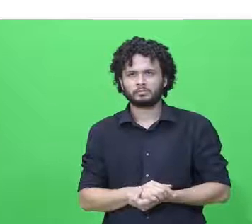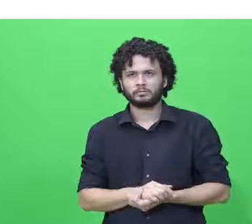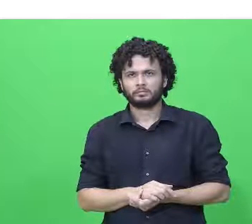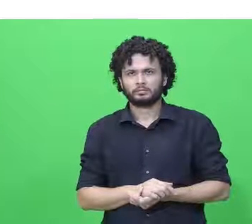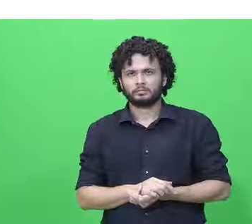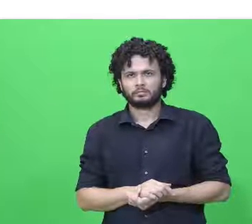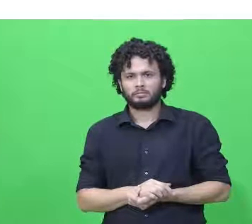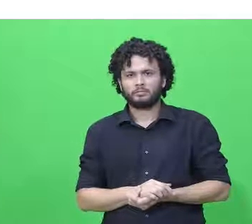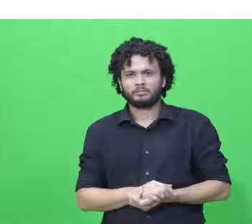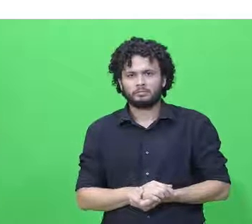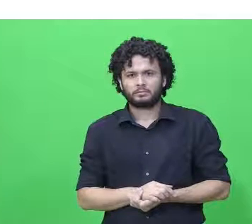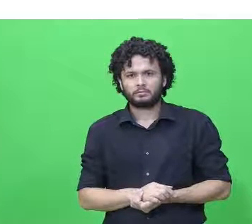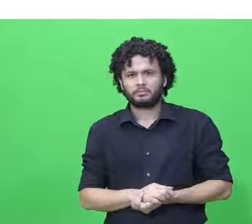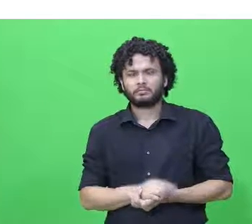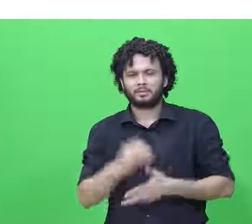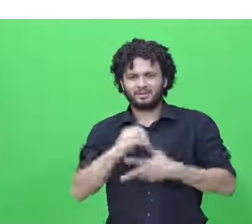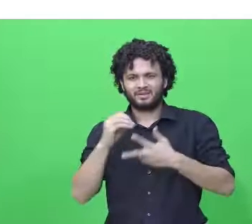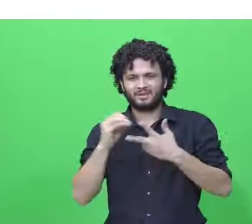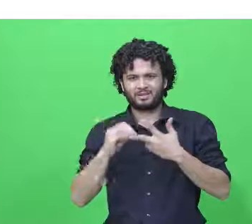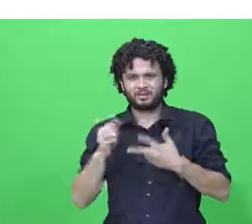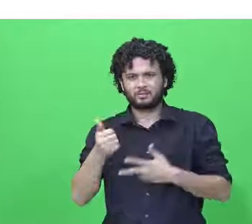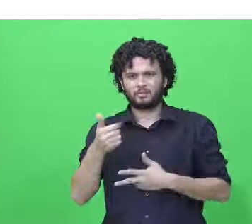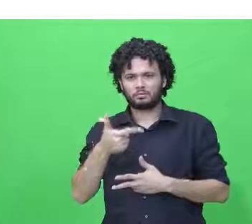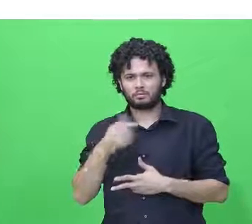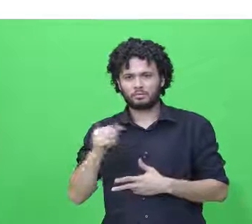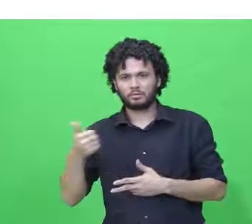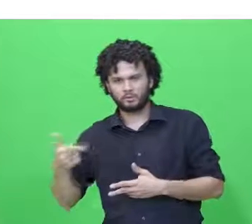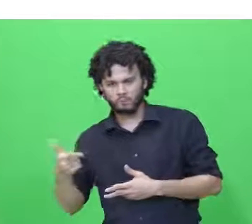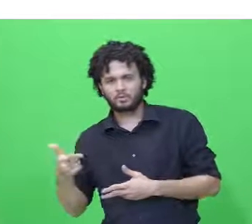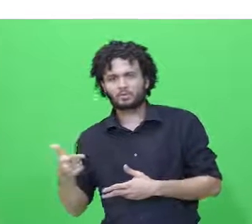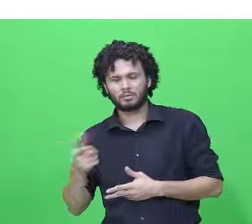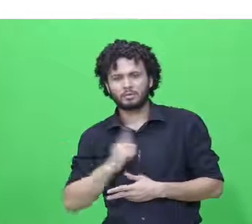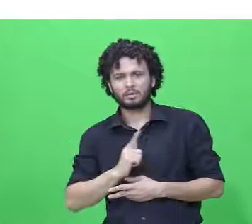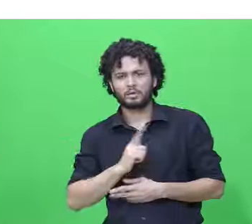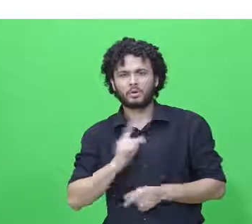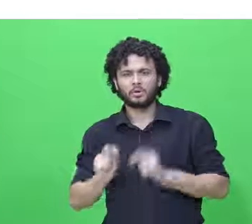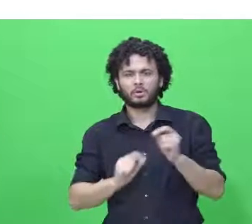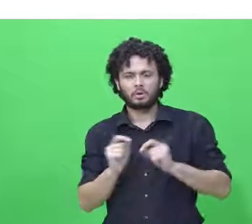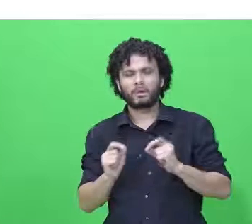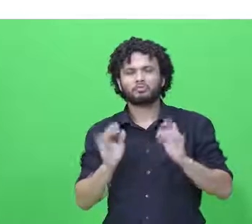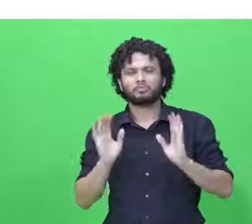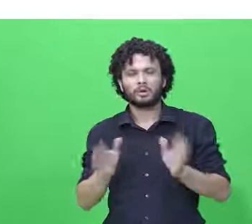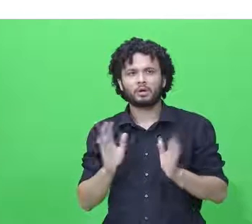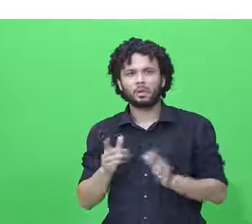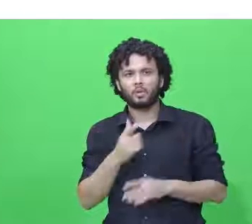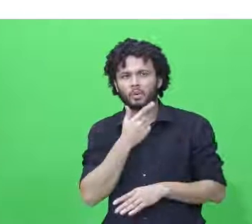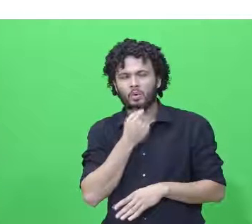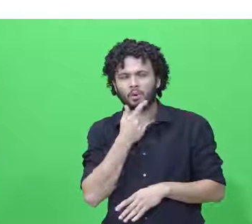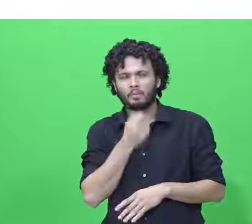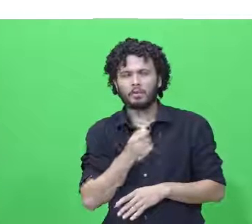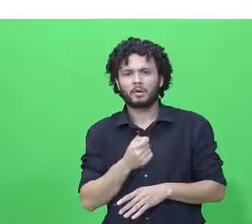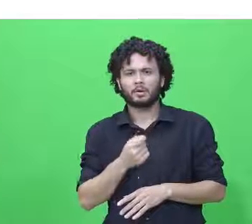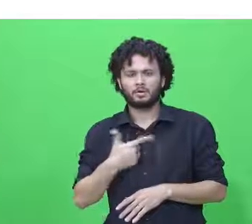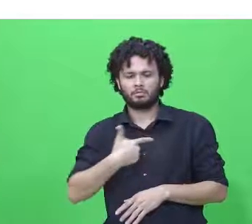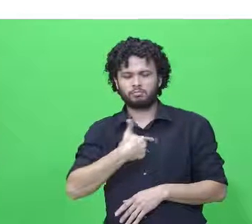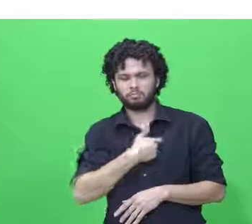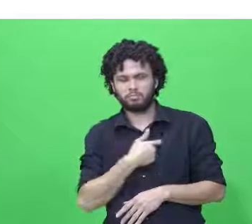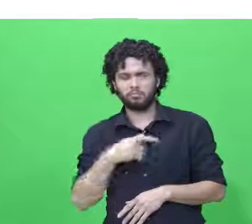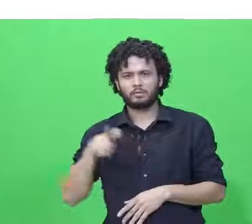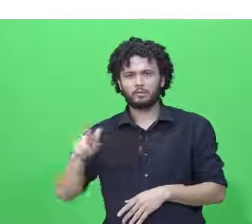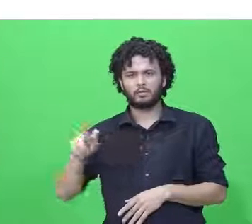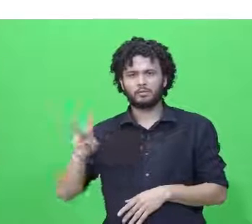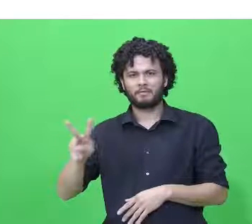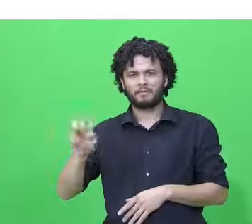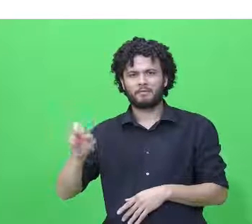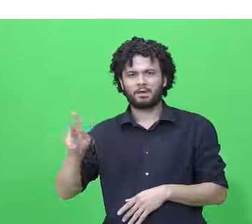Enem 2012, temos aí então Bandeirante Paulista. Vamos então aí pegando Vargas, né? A gente tem então aí, olha só, que é